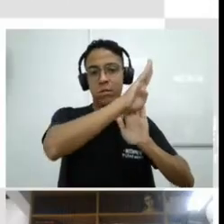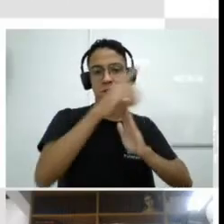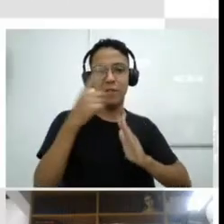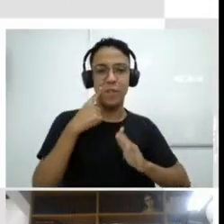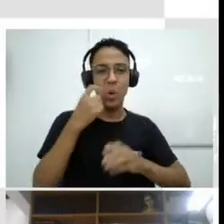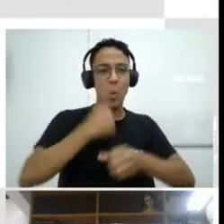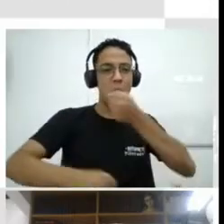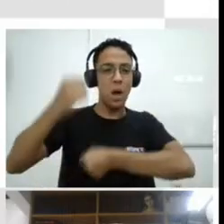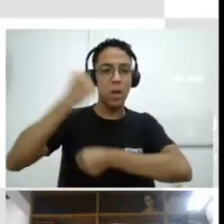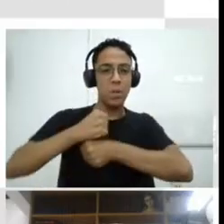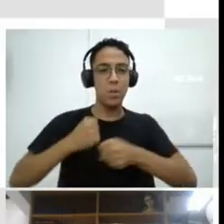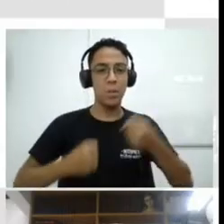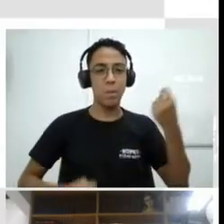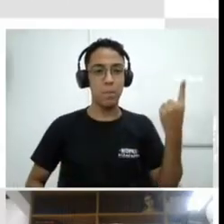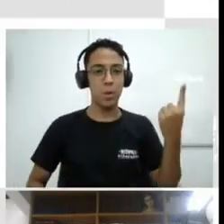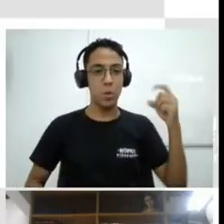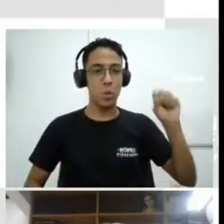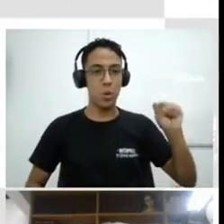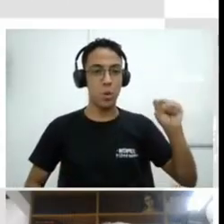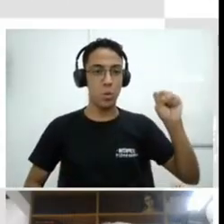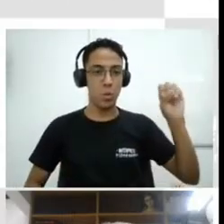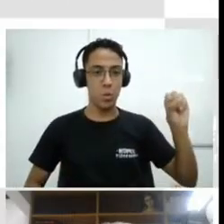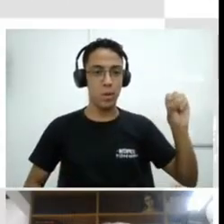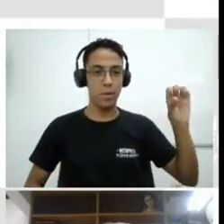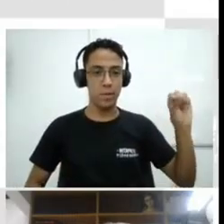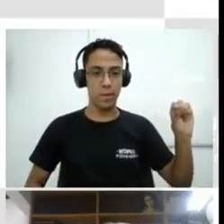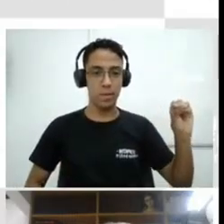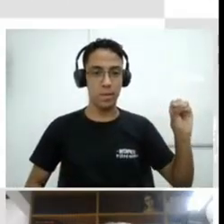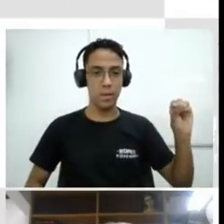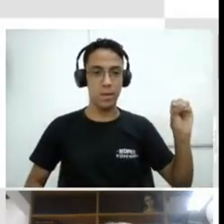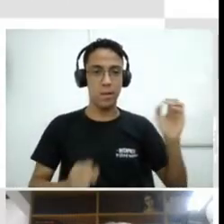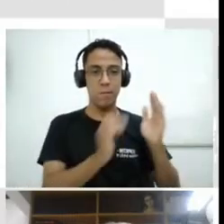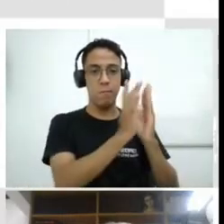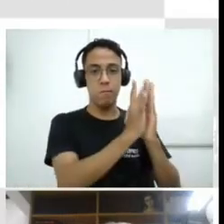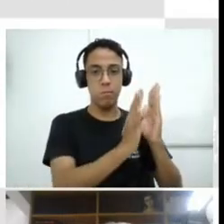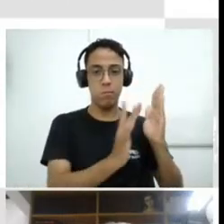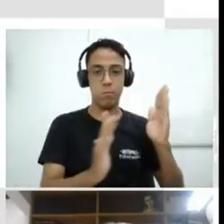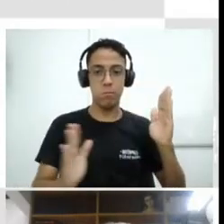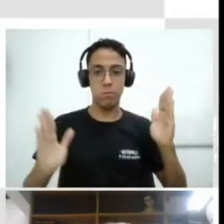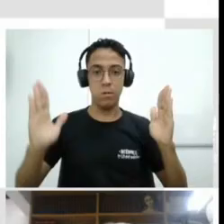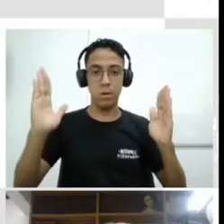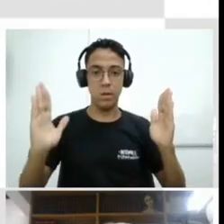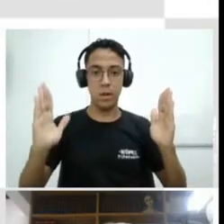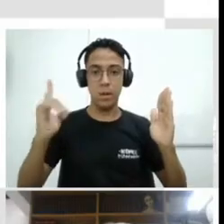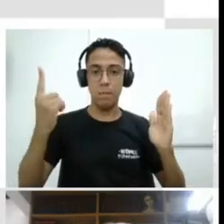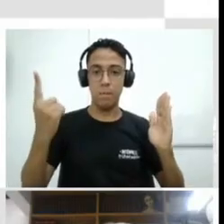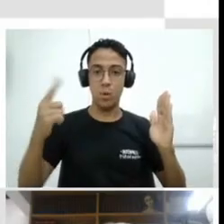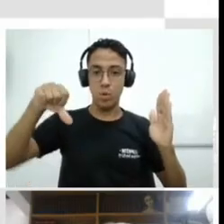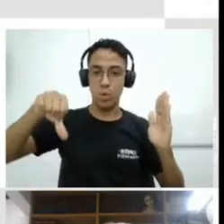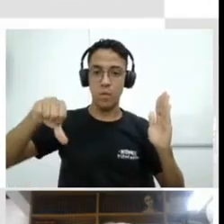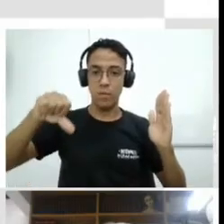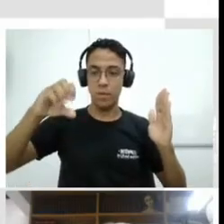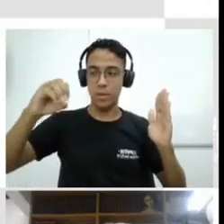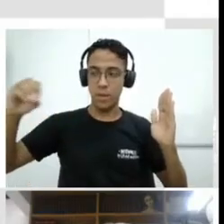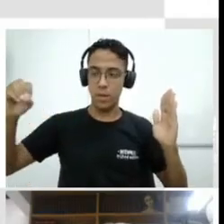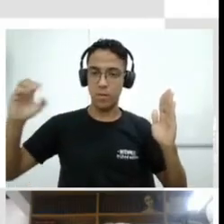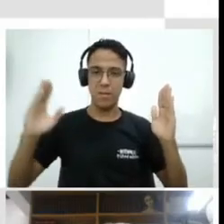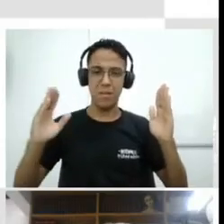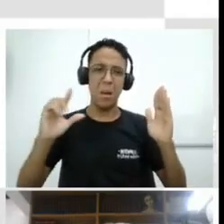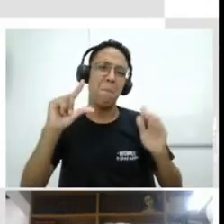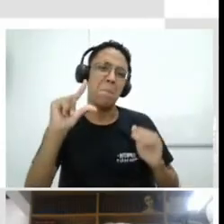aumento da temperatura era muito pequeno. Veja, esse aqui é o